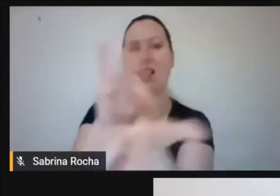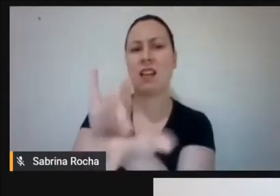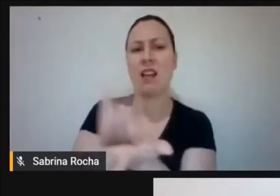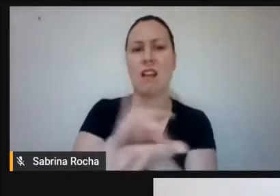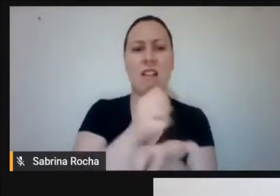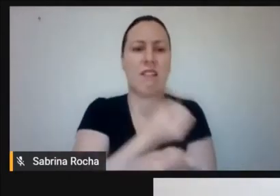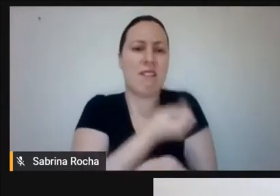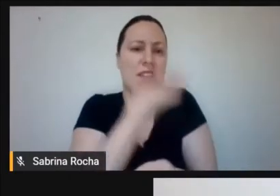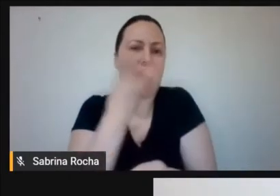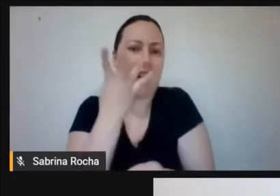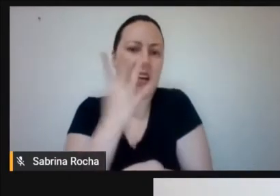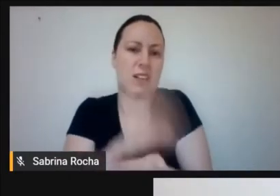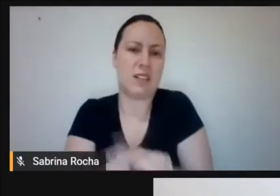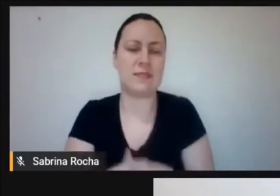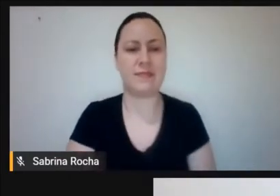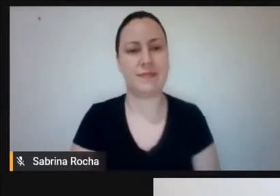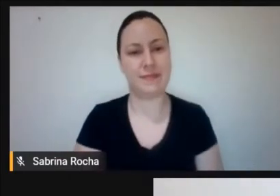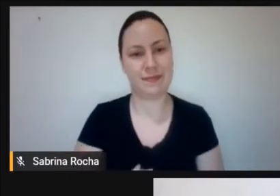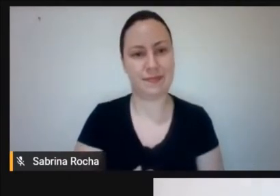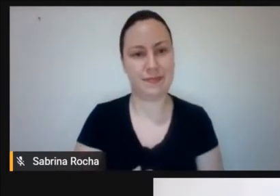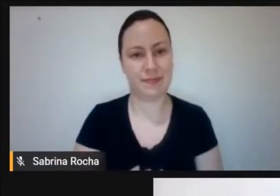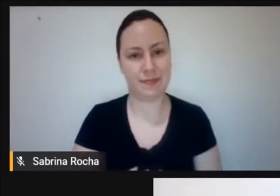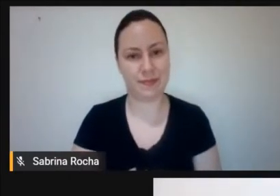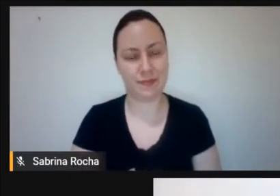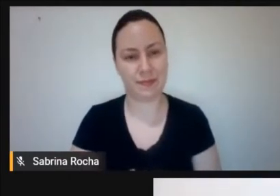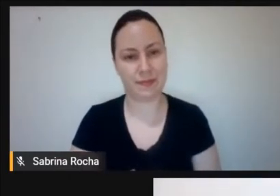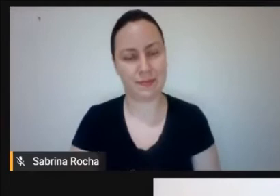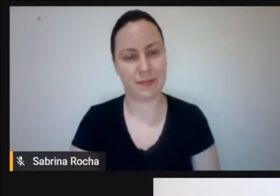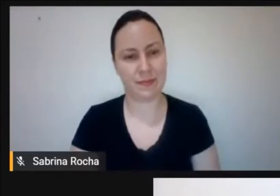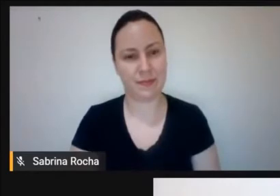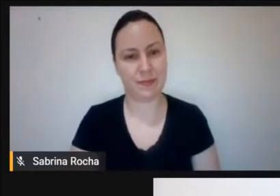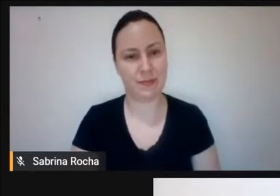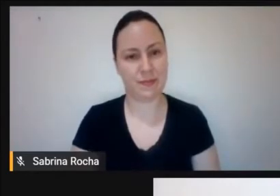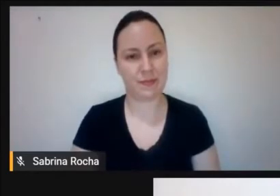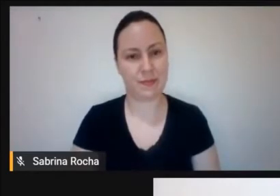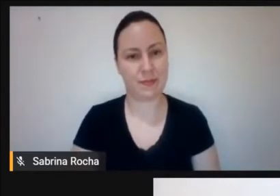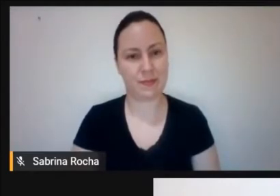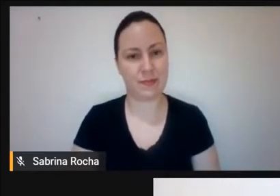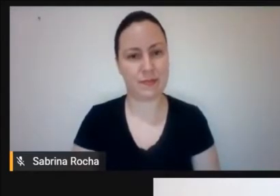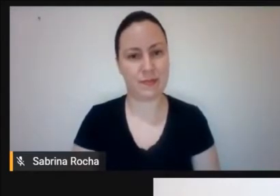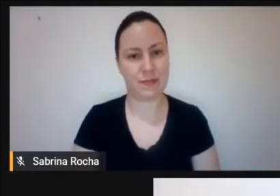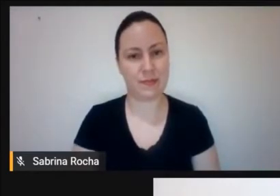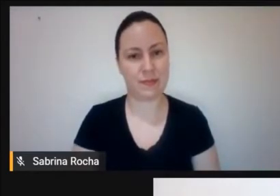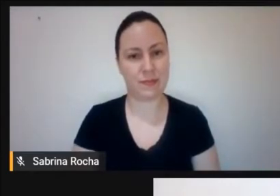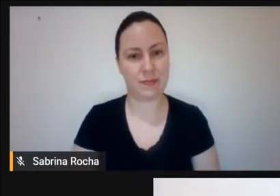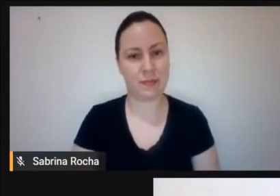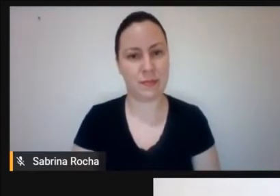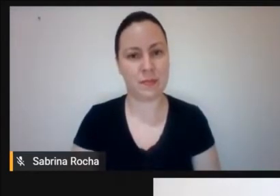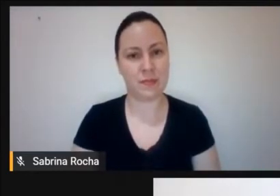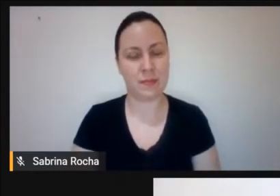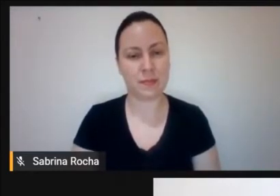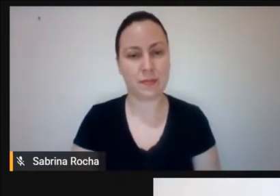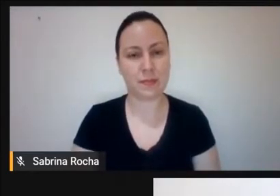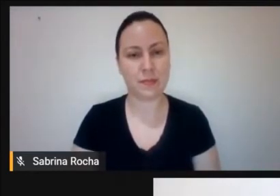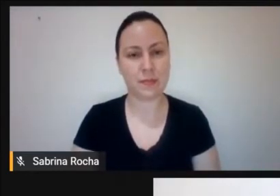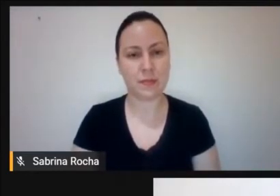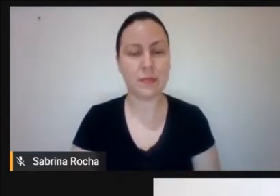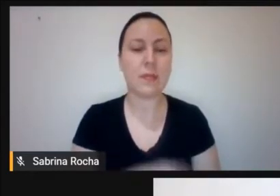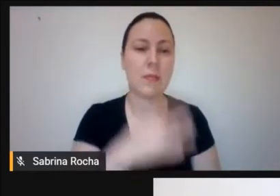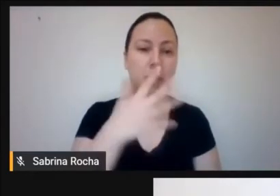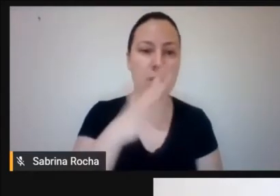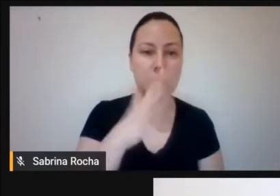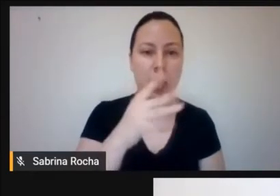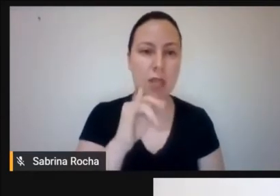de uma pluralidade de narrativas. Então, seria mais ou menos dizer o seguinte: quanto